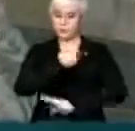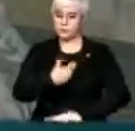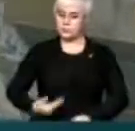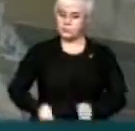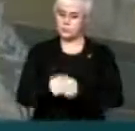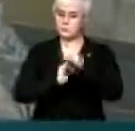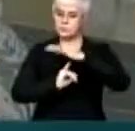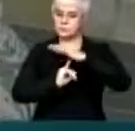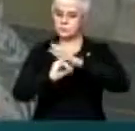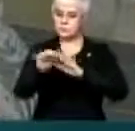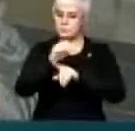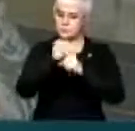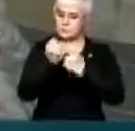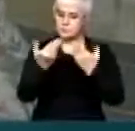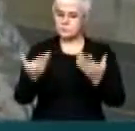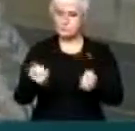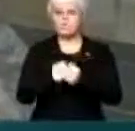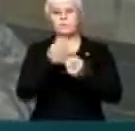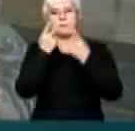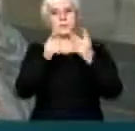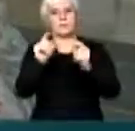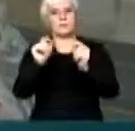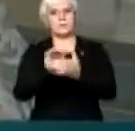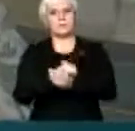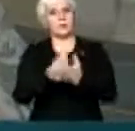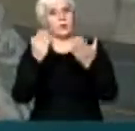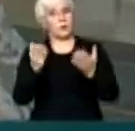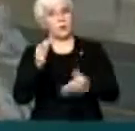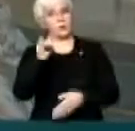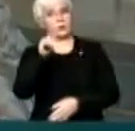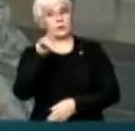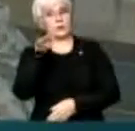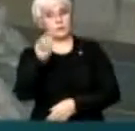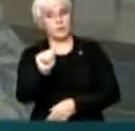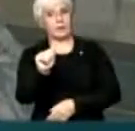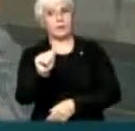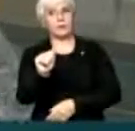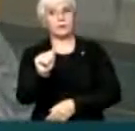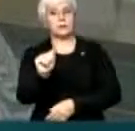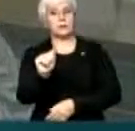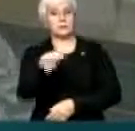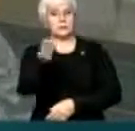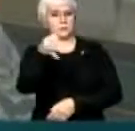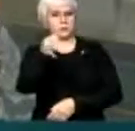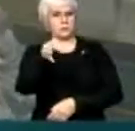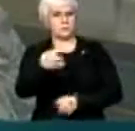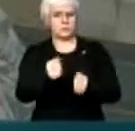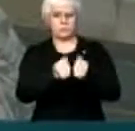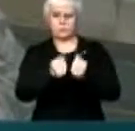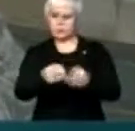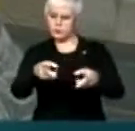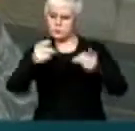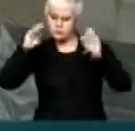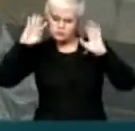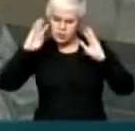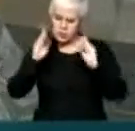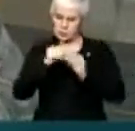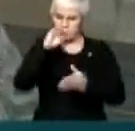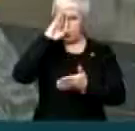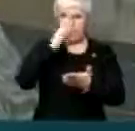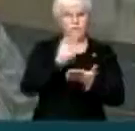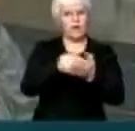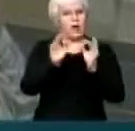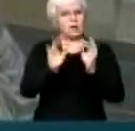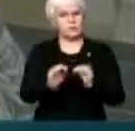às instituições sociais, para dizer, olha, o IPEA, um órgão absolutamente reconhecido,